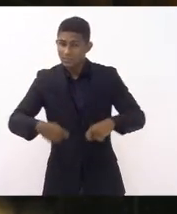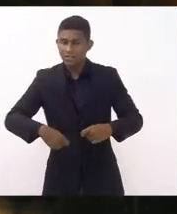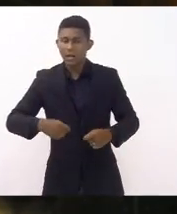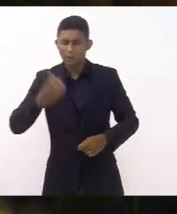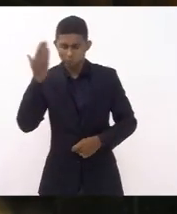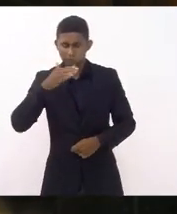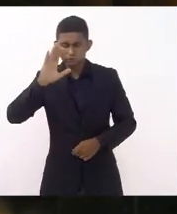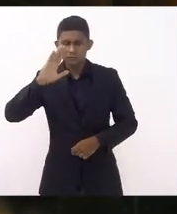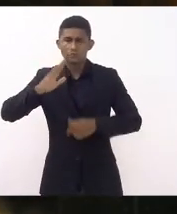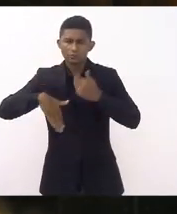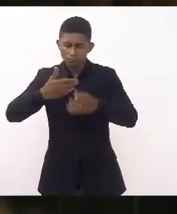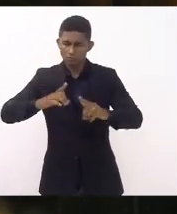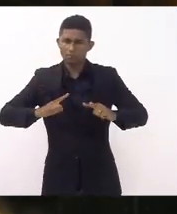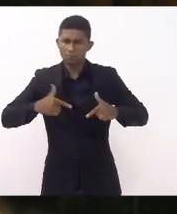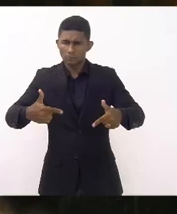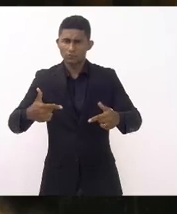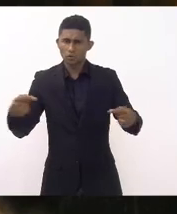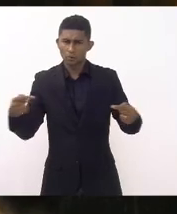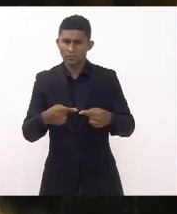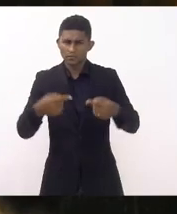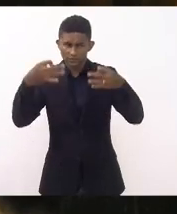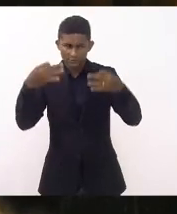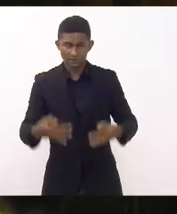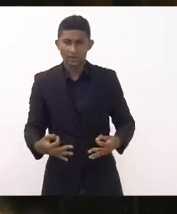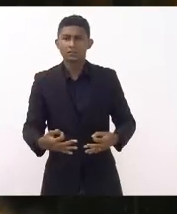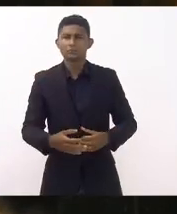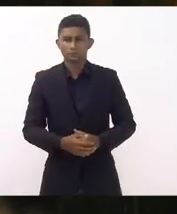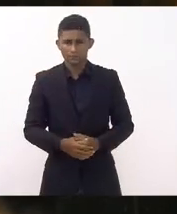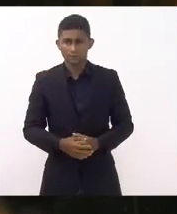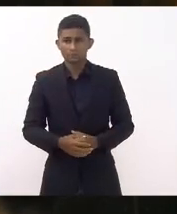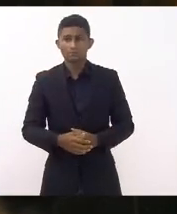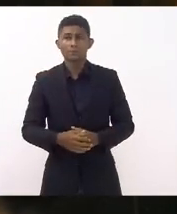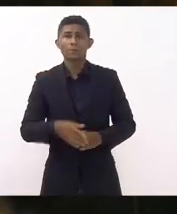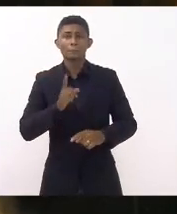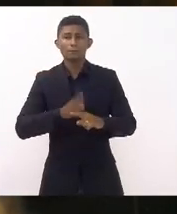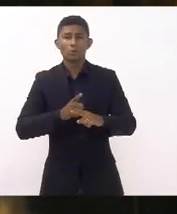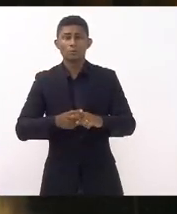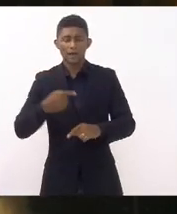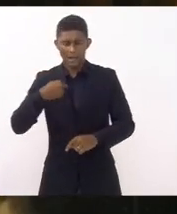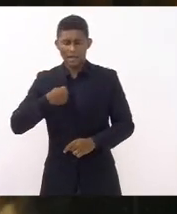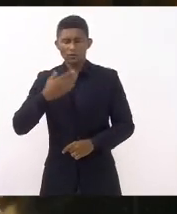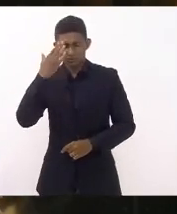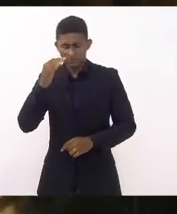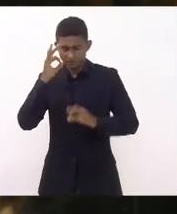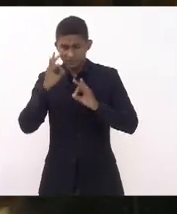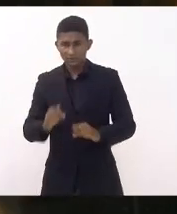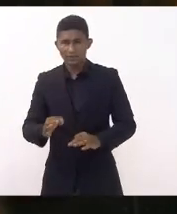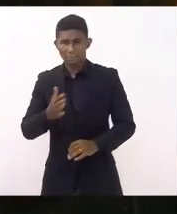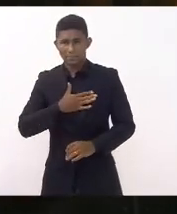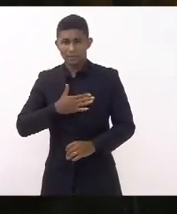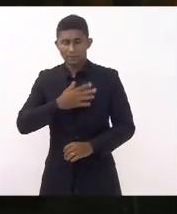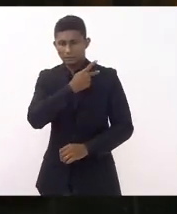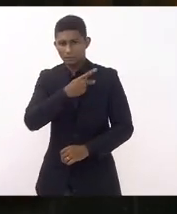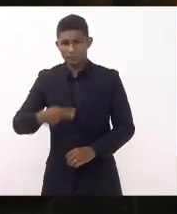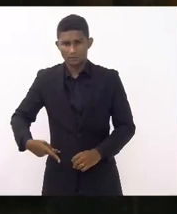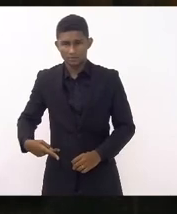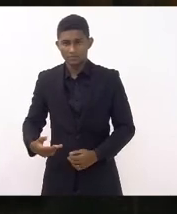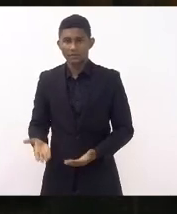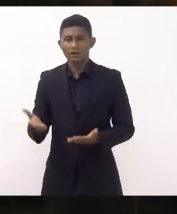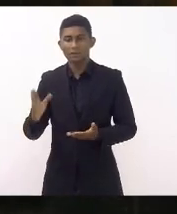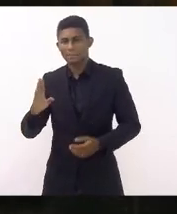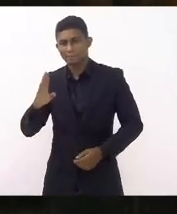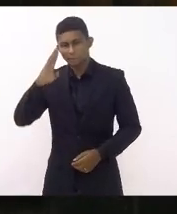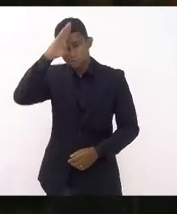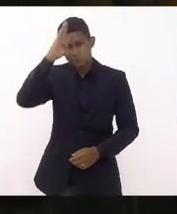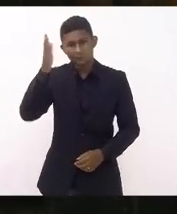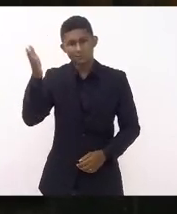prometido. Fale, faça e cumpra. Porque eu sou convicta, o meu presidente é Jair